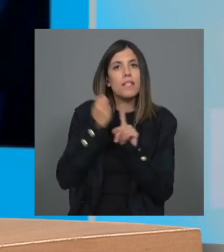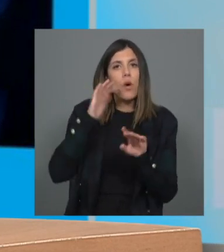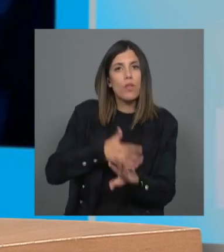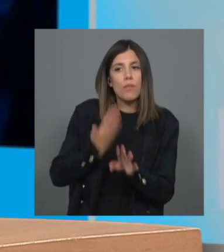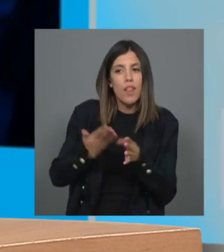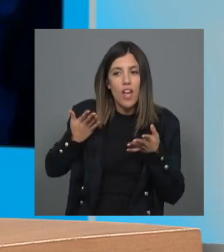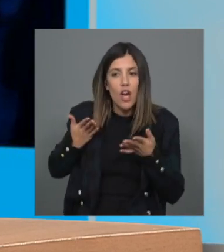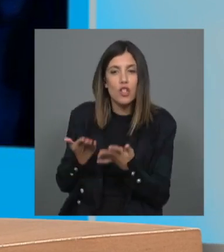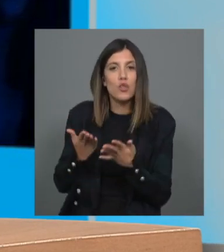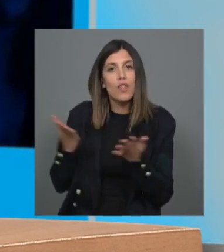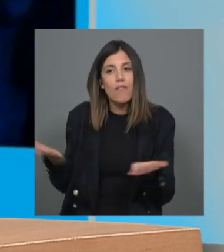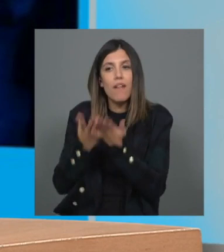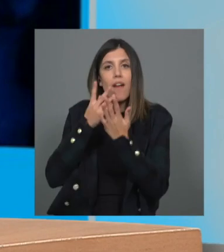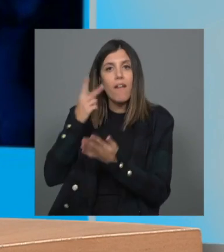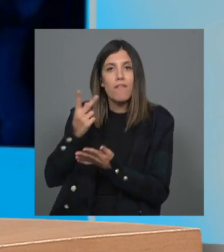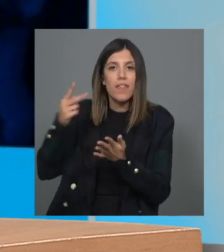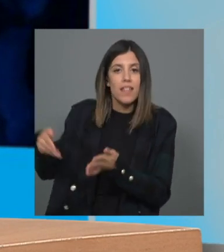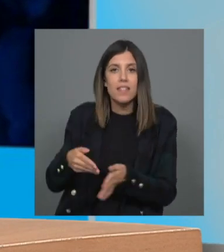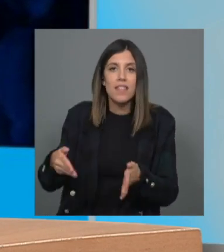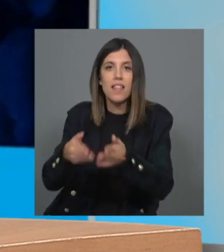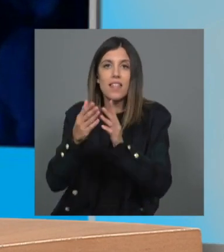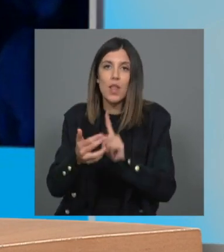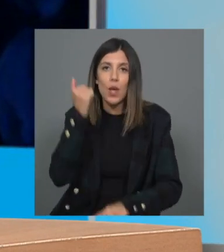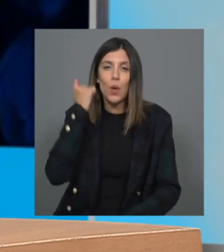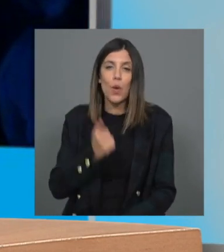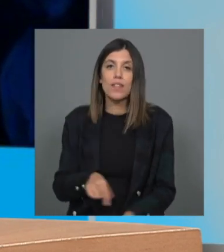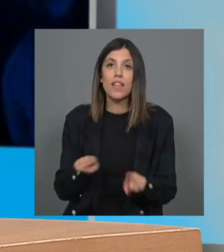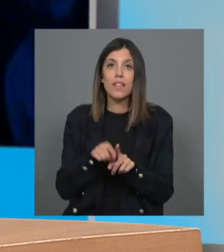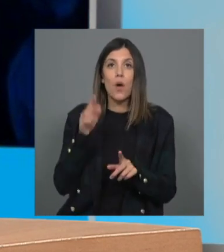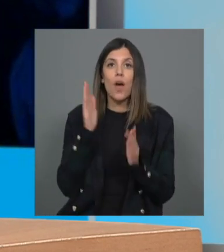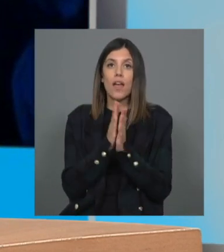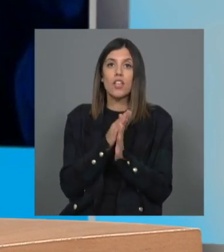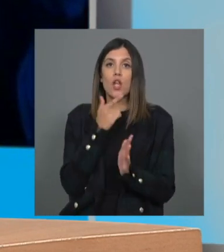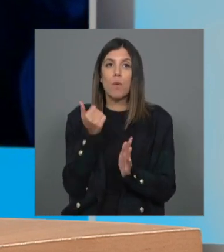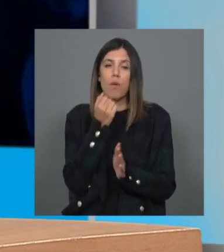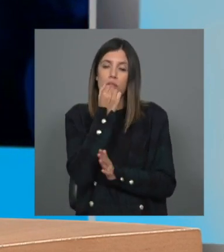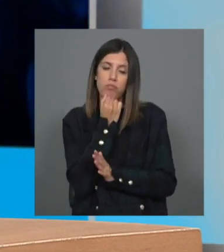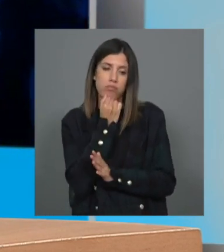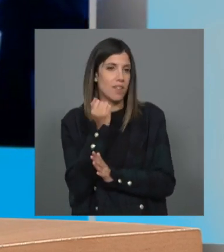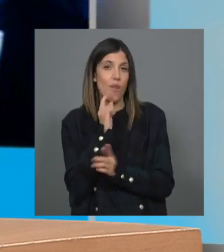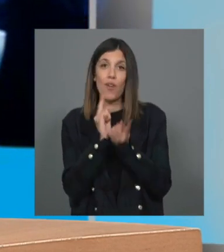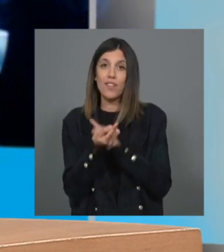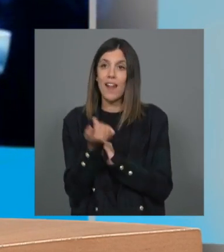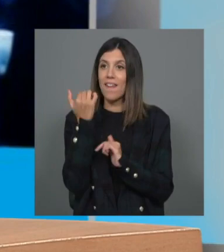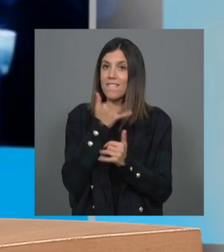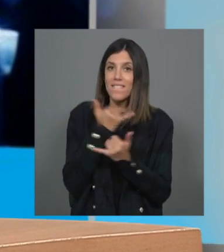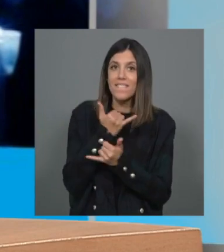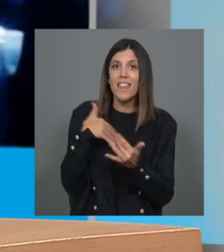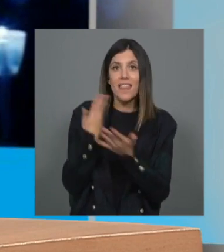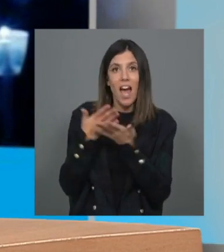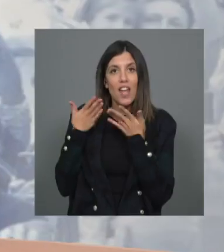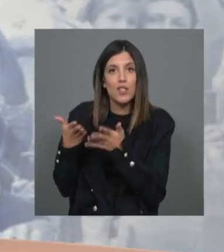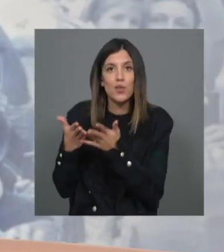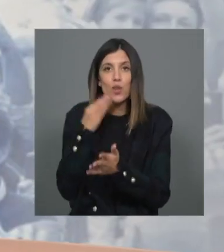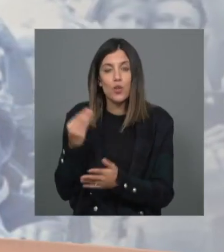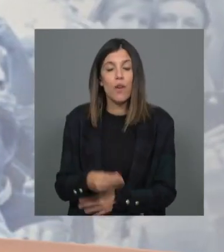sentido para as suas vidas. E portanto a Igreja não se pode desanimar, tem de se animar para ajudar os jovens. Isso é fundamental. E agora, nestes próximos tempos,